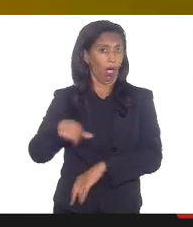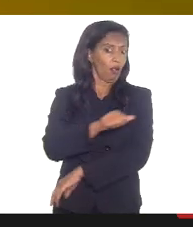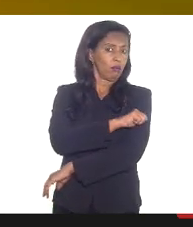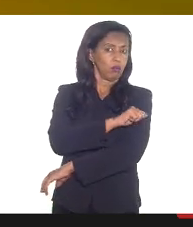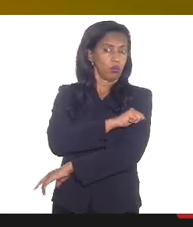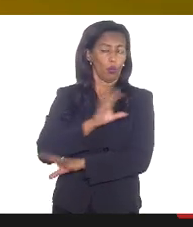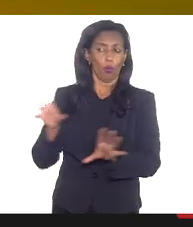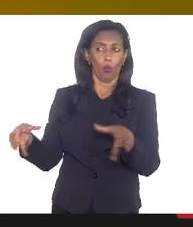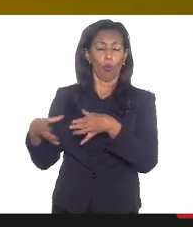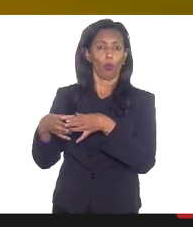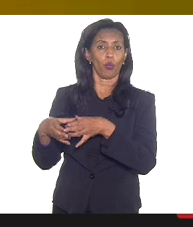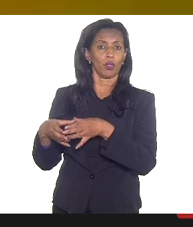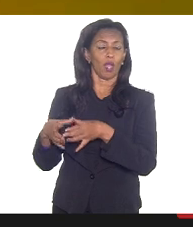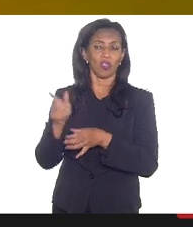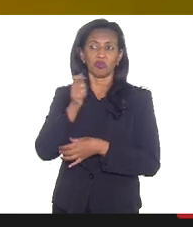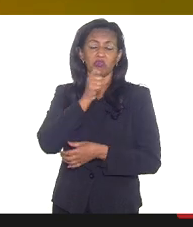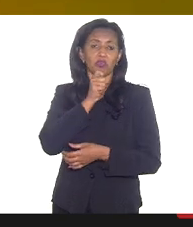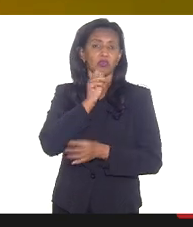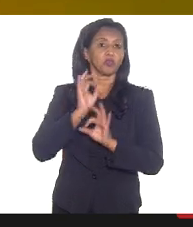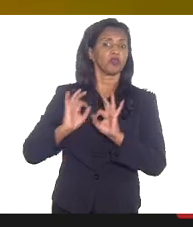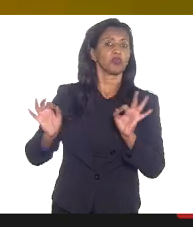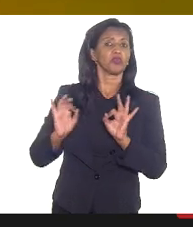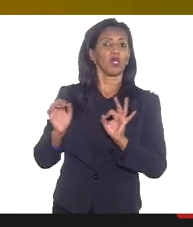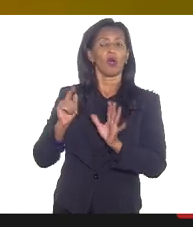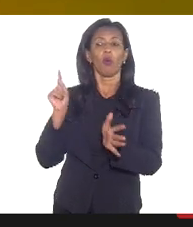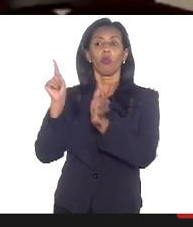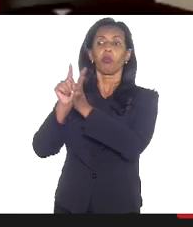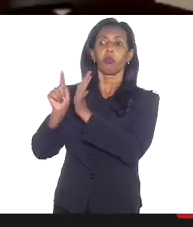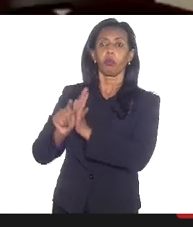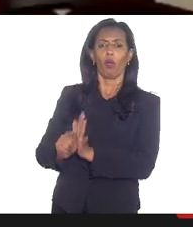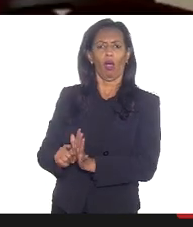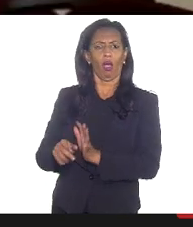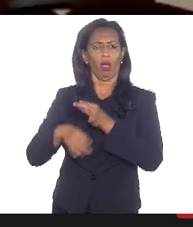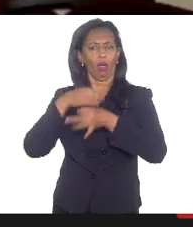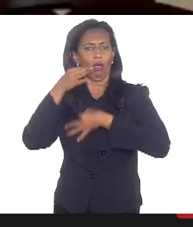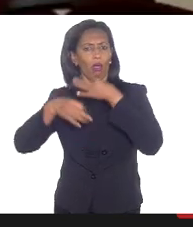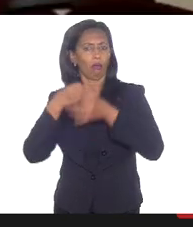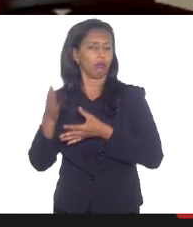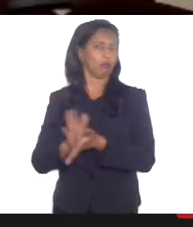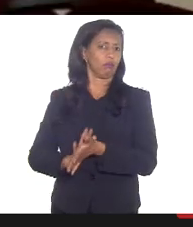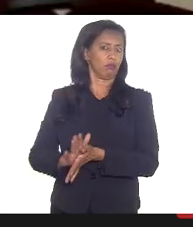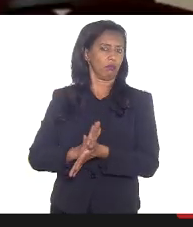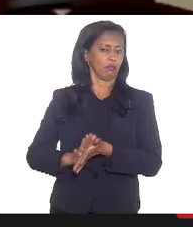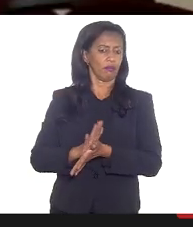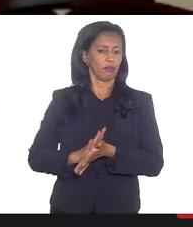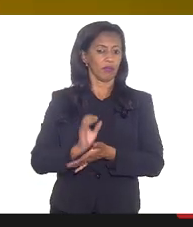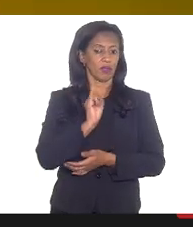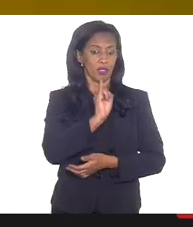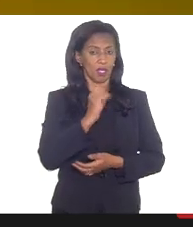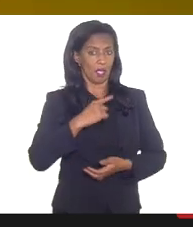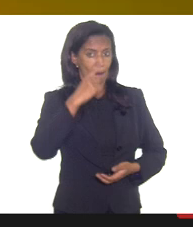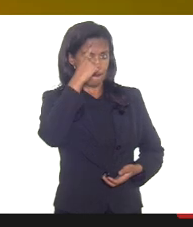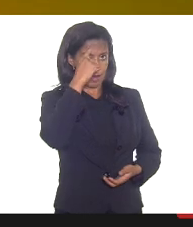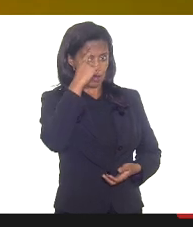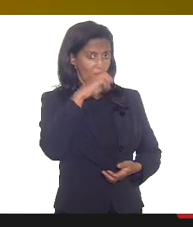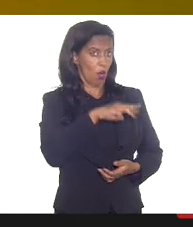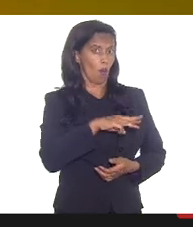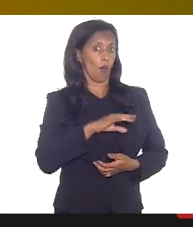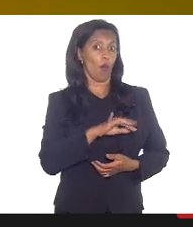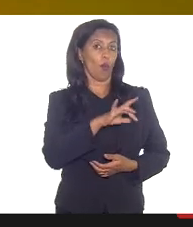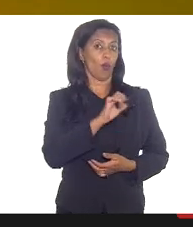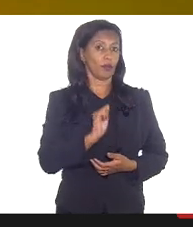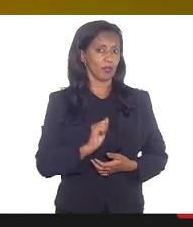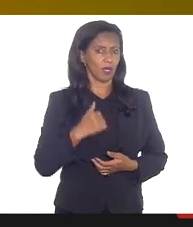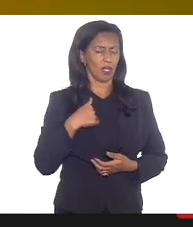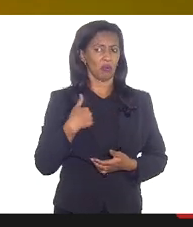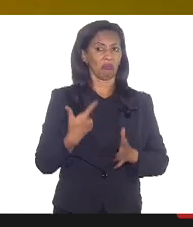a comunidade não vem sendo consultada. Bom, nós temos, se vocês quiserem pensar em modelos, eu venho